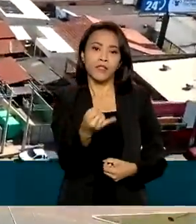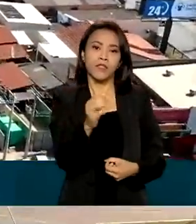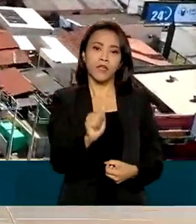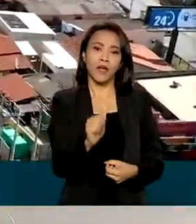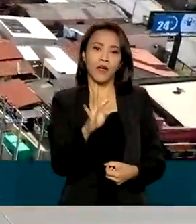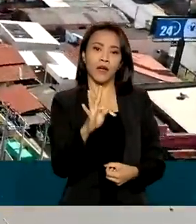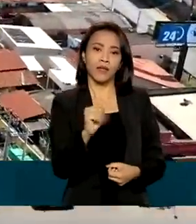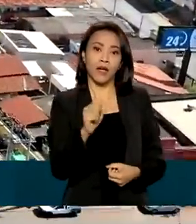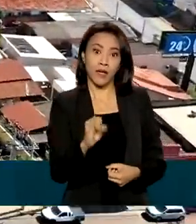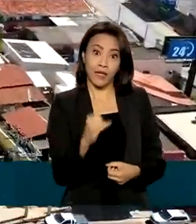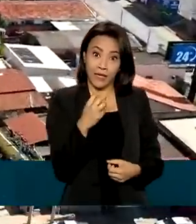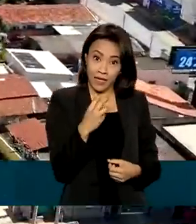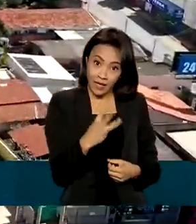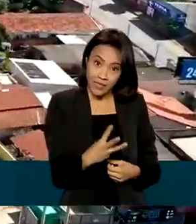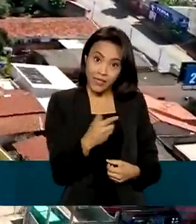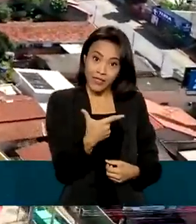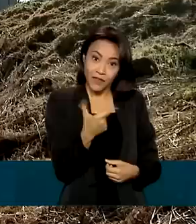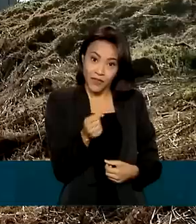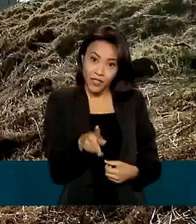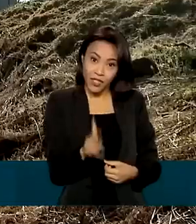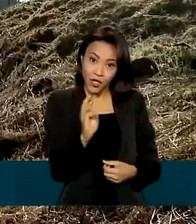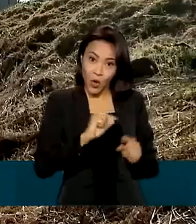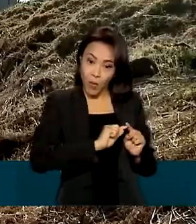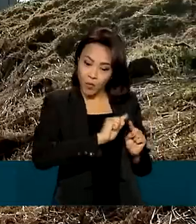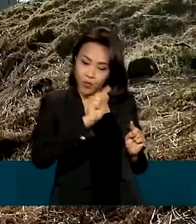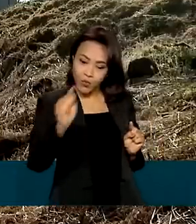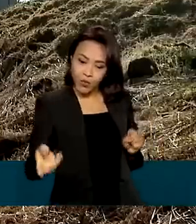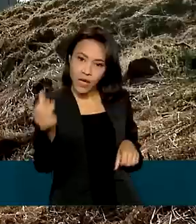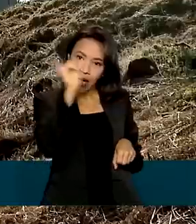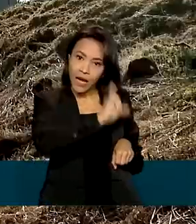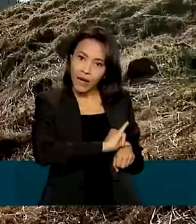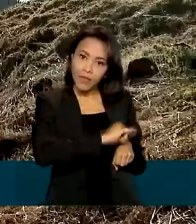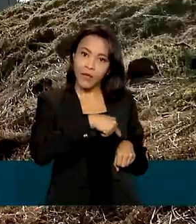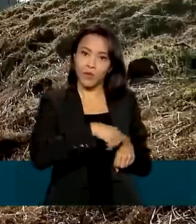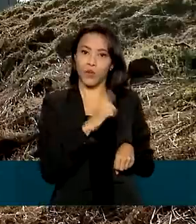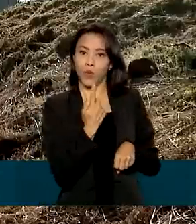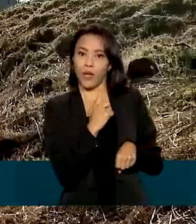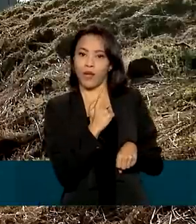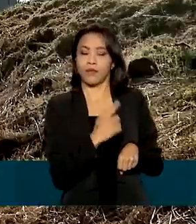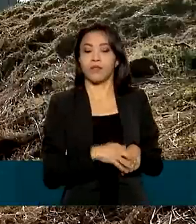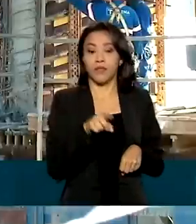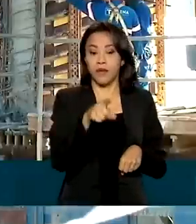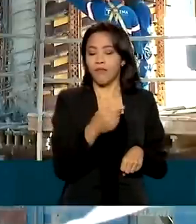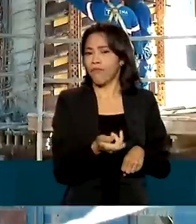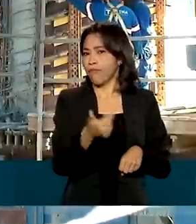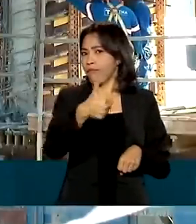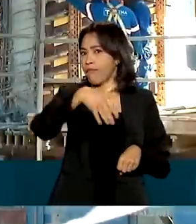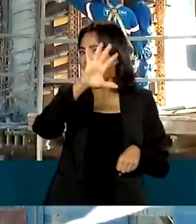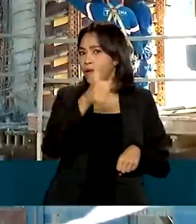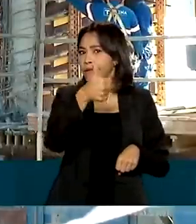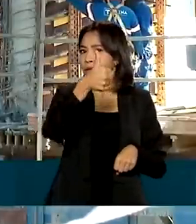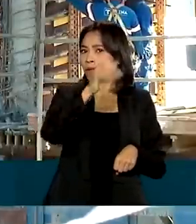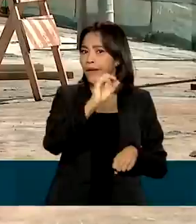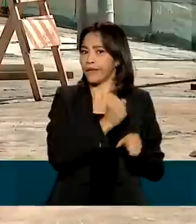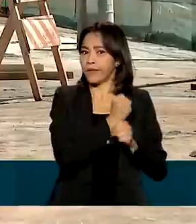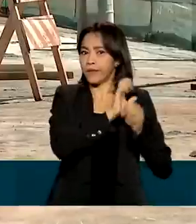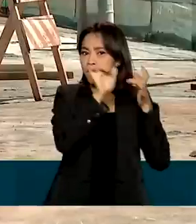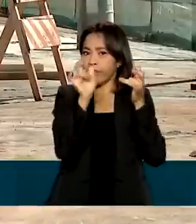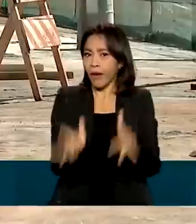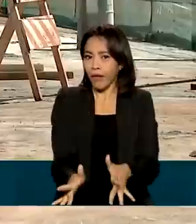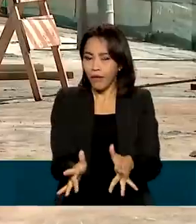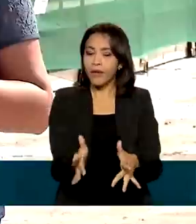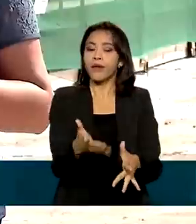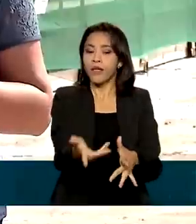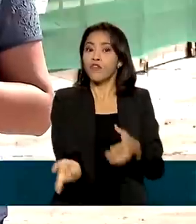320 Km da capital de Goiás as obras estavam paradas há mais de 10 anos e o reinício do trabalho